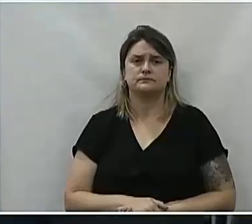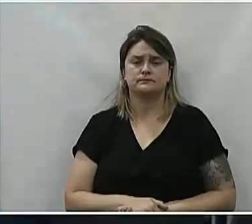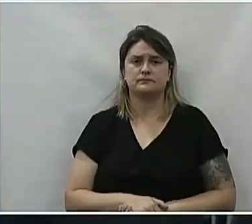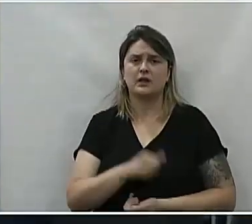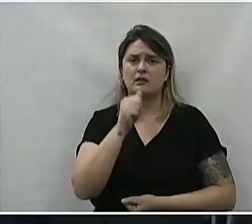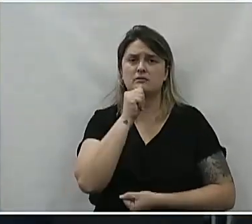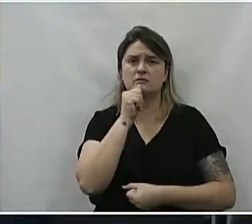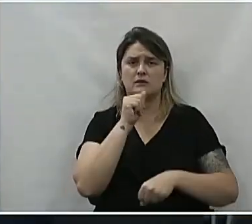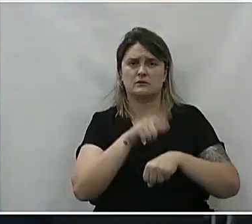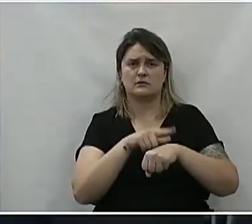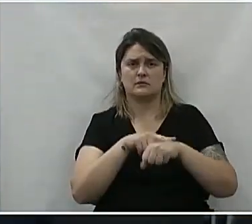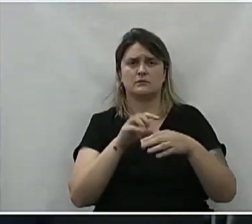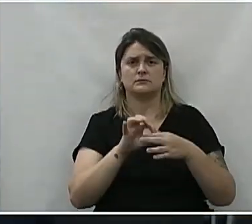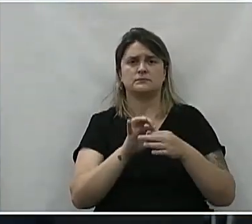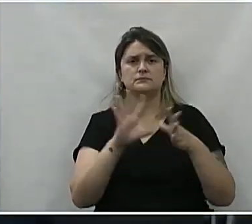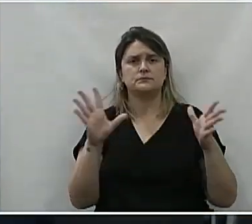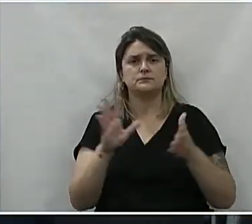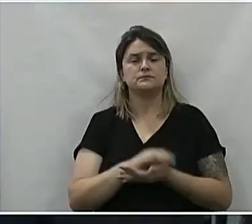Palavra livre